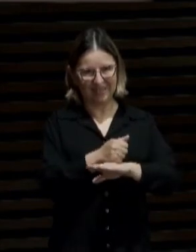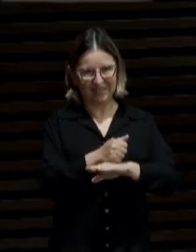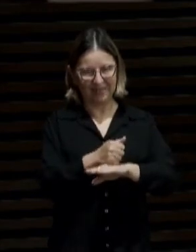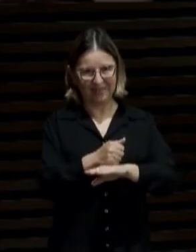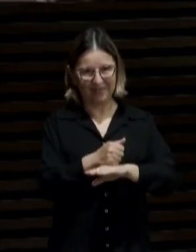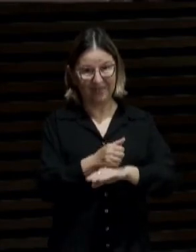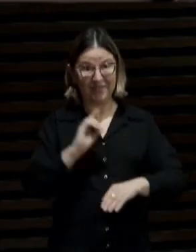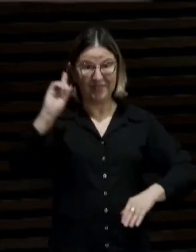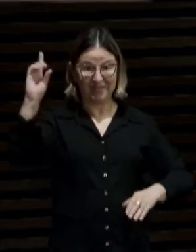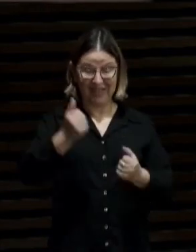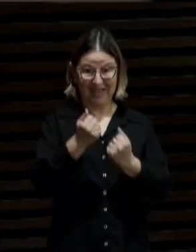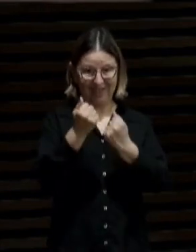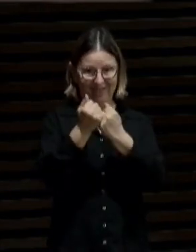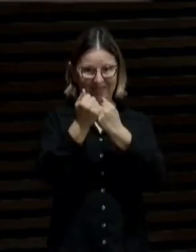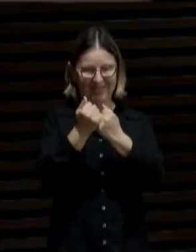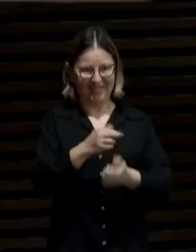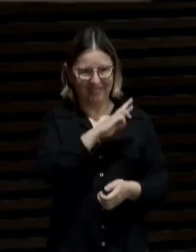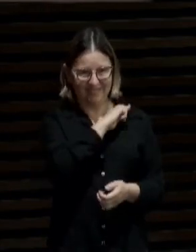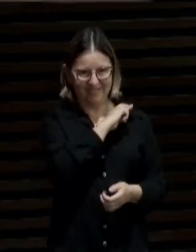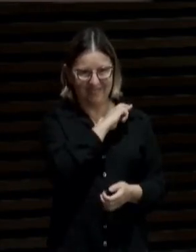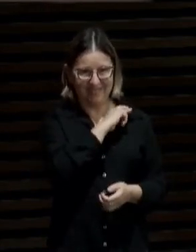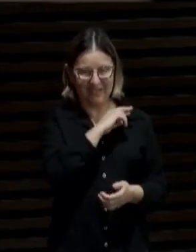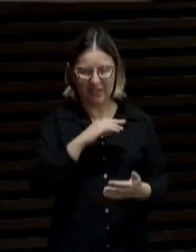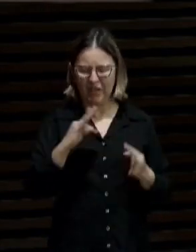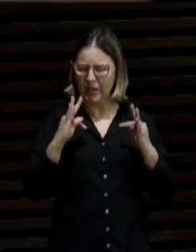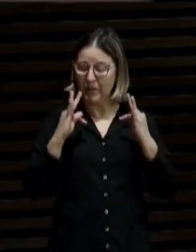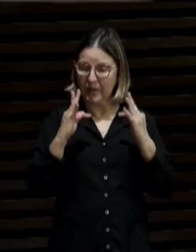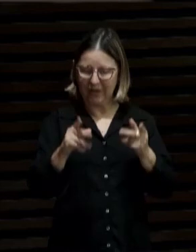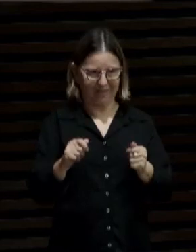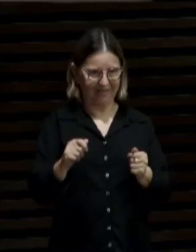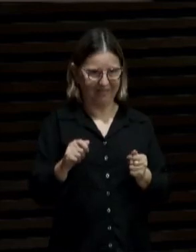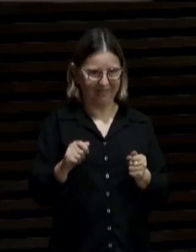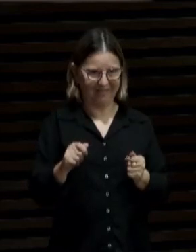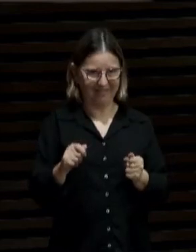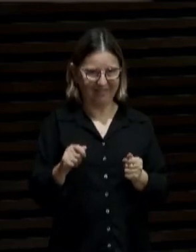Deus assumiu a responsabilidade por todas as cláusulas. Tudo.